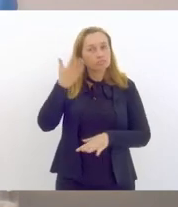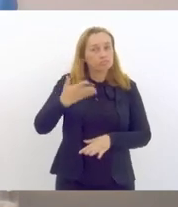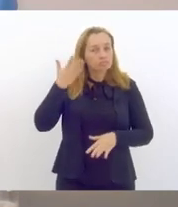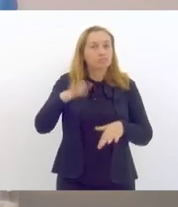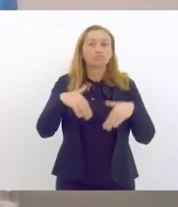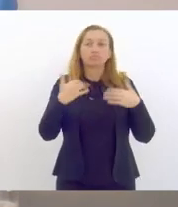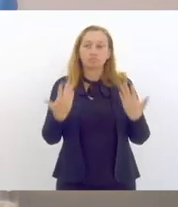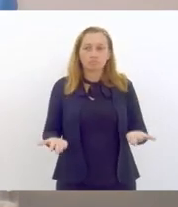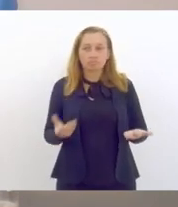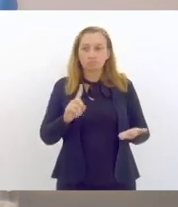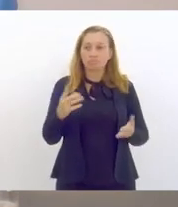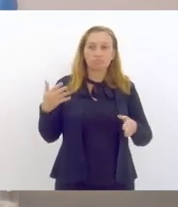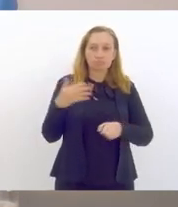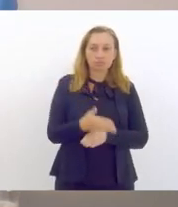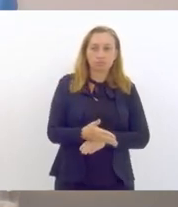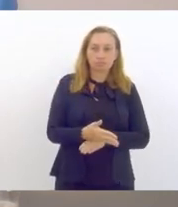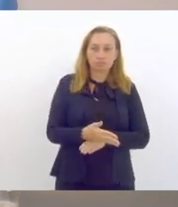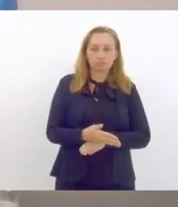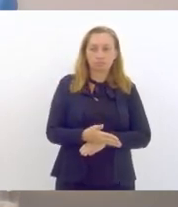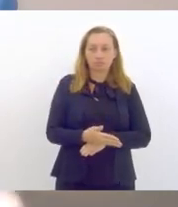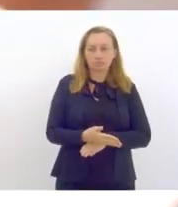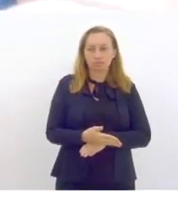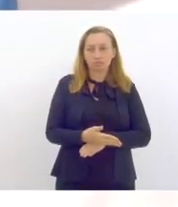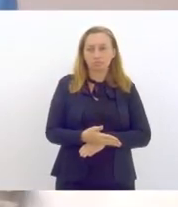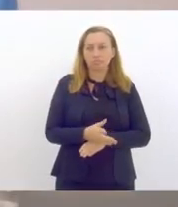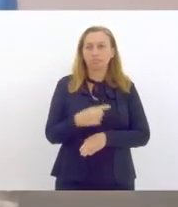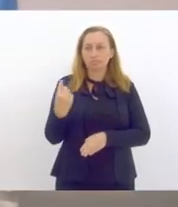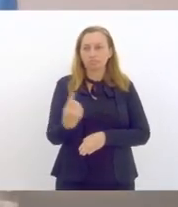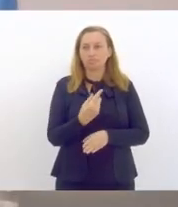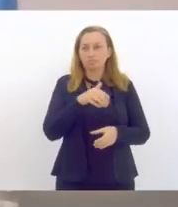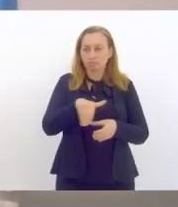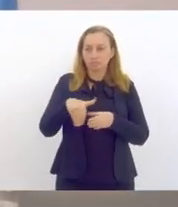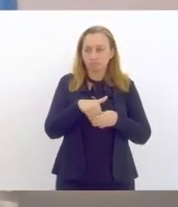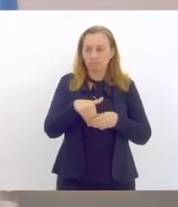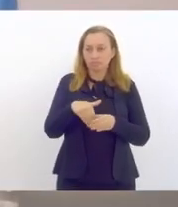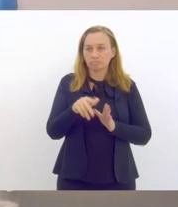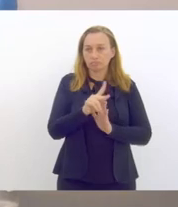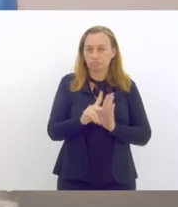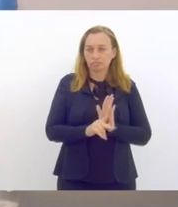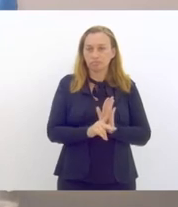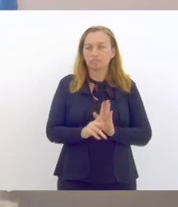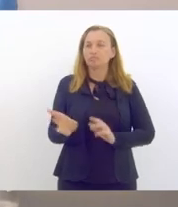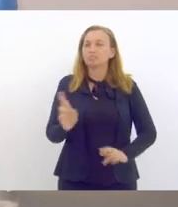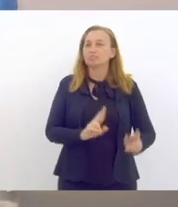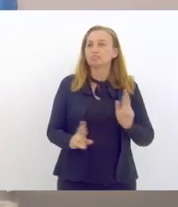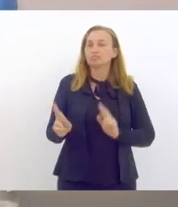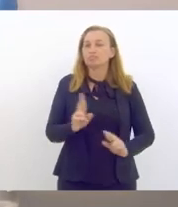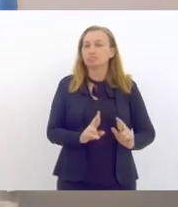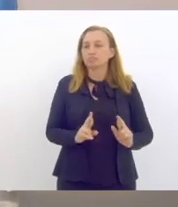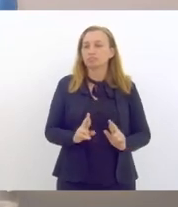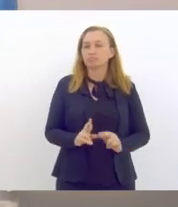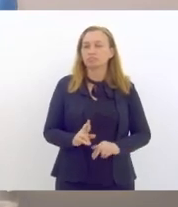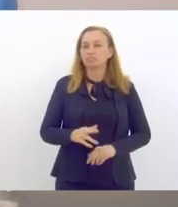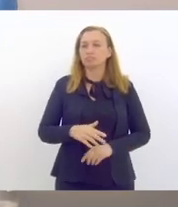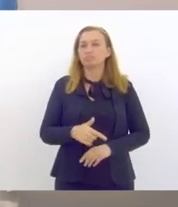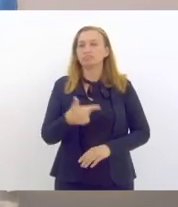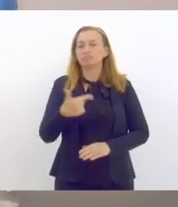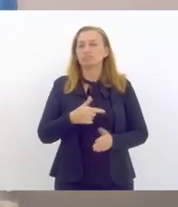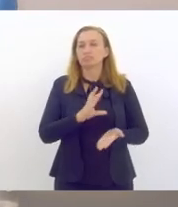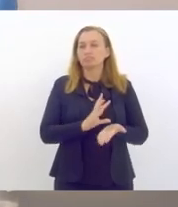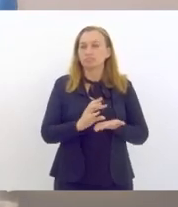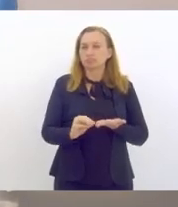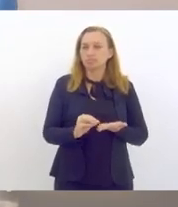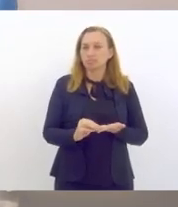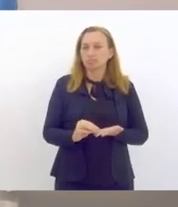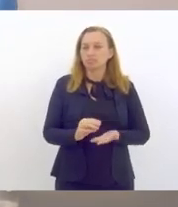e não chegando nós vamos votar ao projeto em relação ao segundo ponto da pauta que